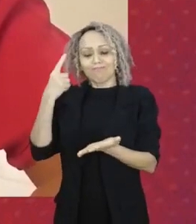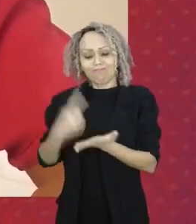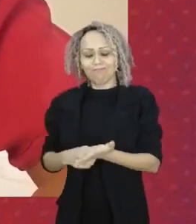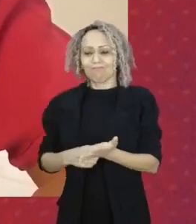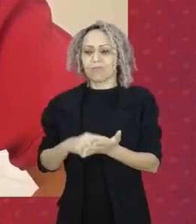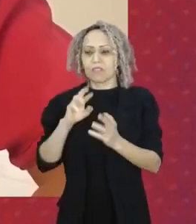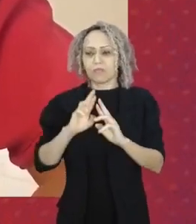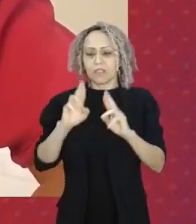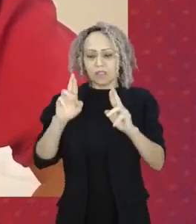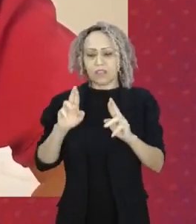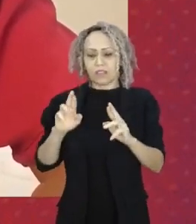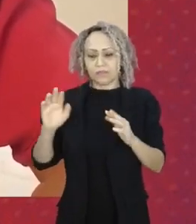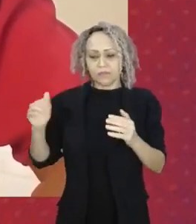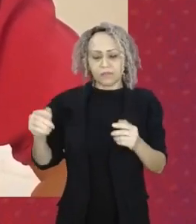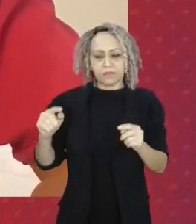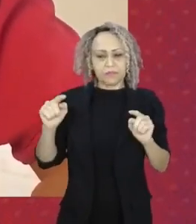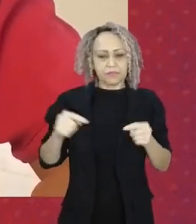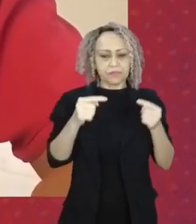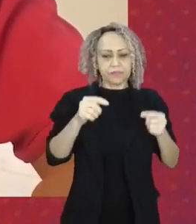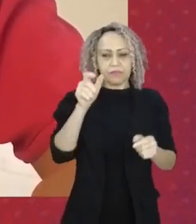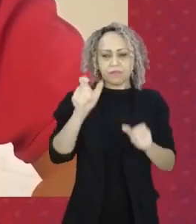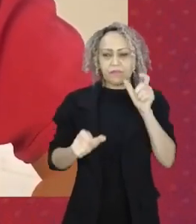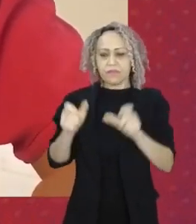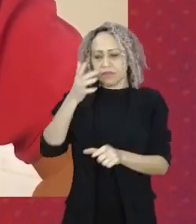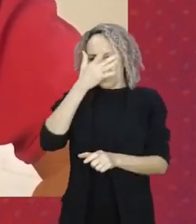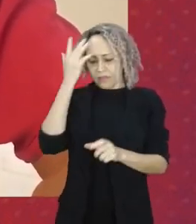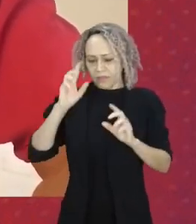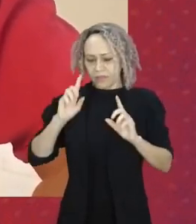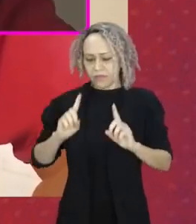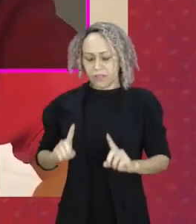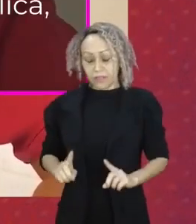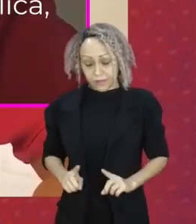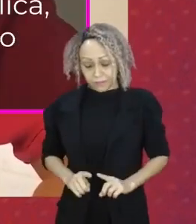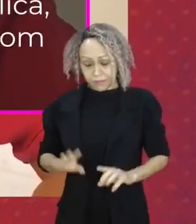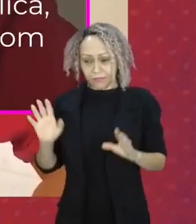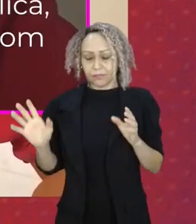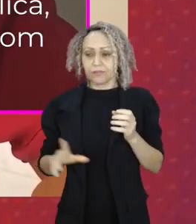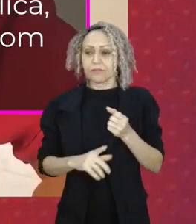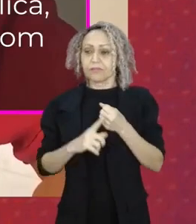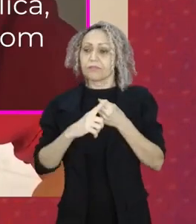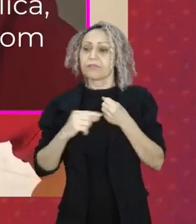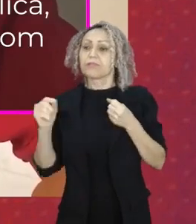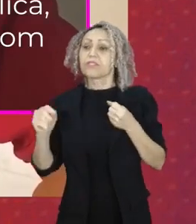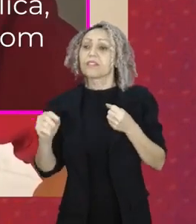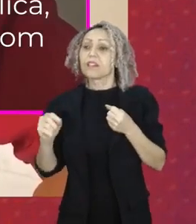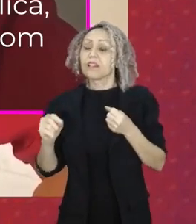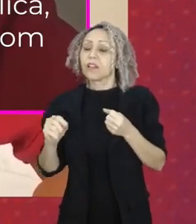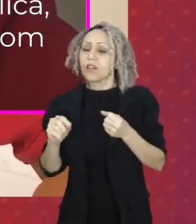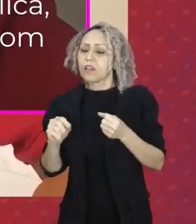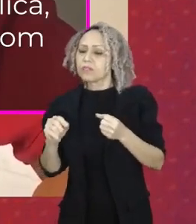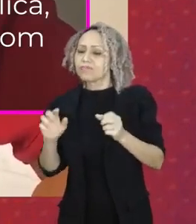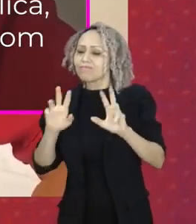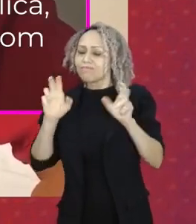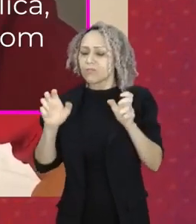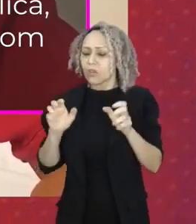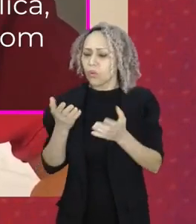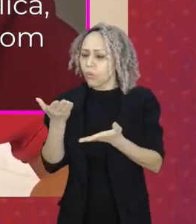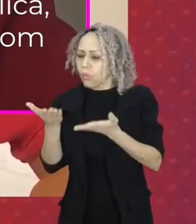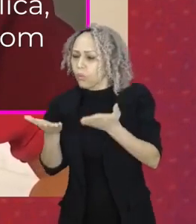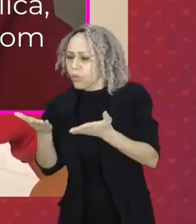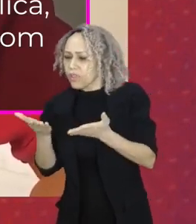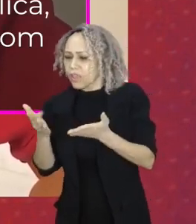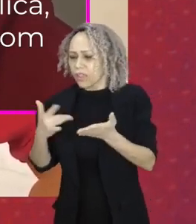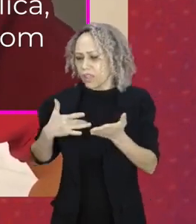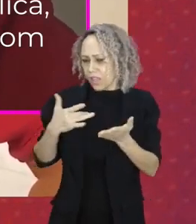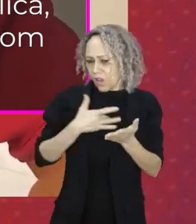com deficiência. Para cuidar, esse artigo diz, para cuidar da saúde, assistência pública,